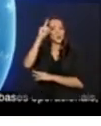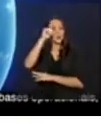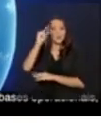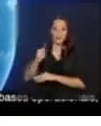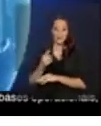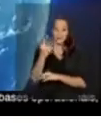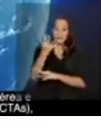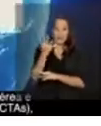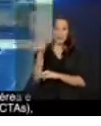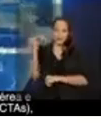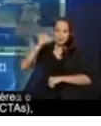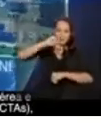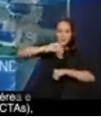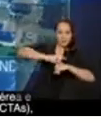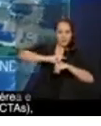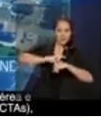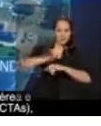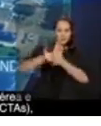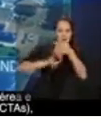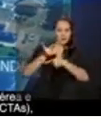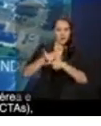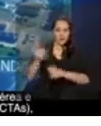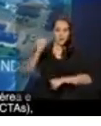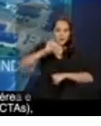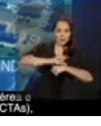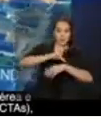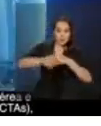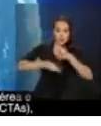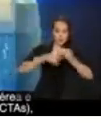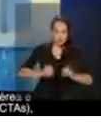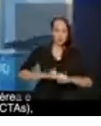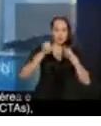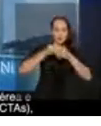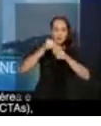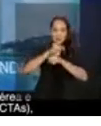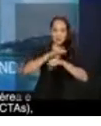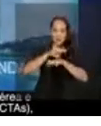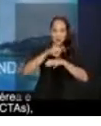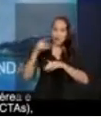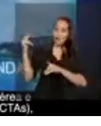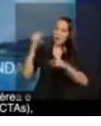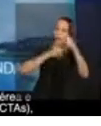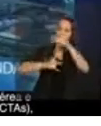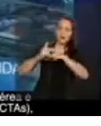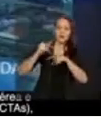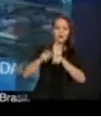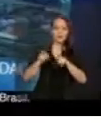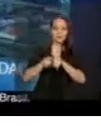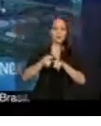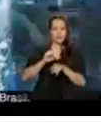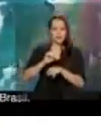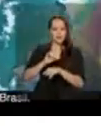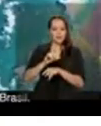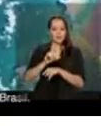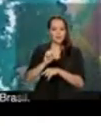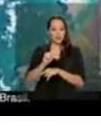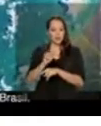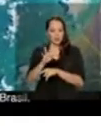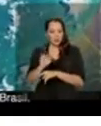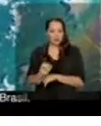modernas bases operacionais: os Centros Integrados de Defesa Aérea e Controle de Tráfego Aéreo, SINDACTAS,